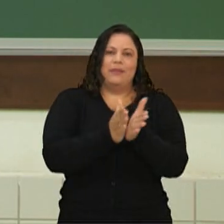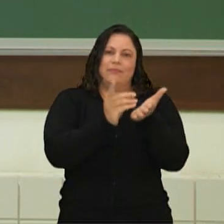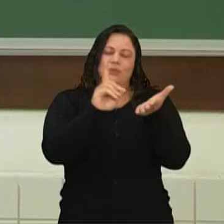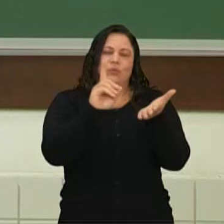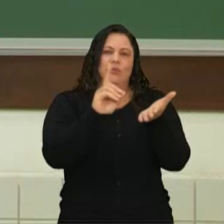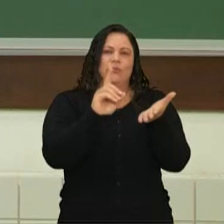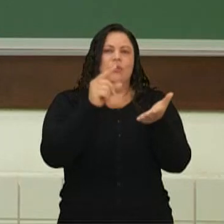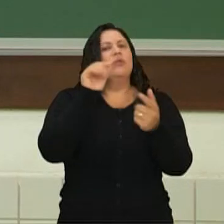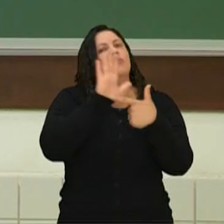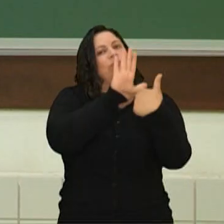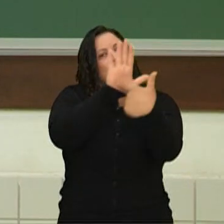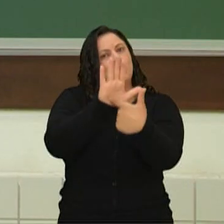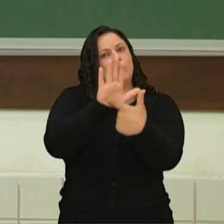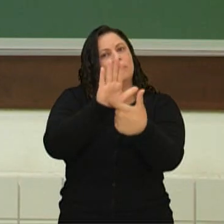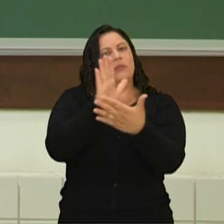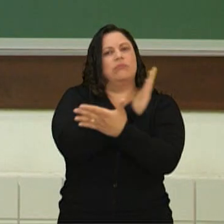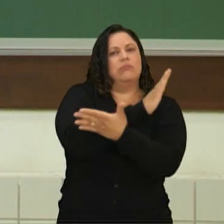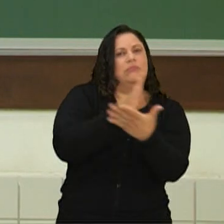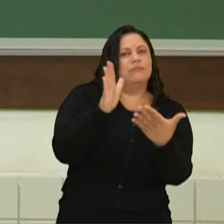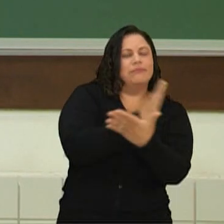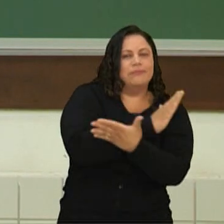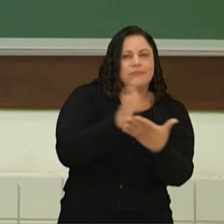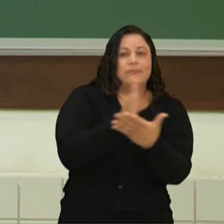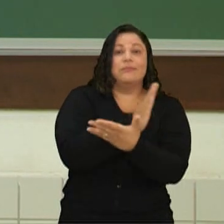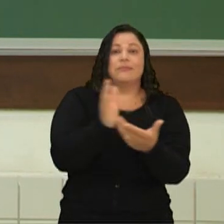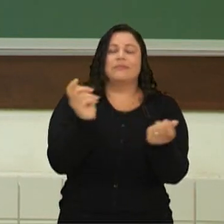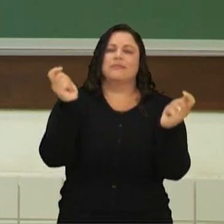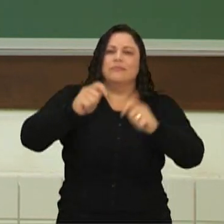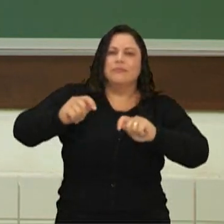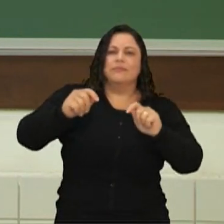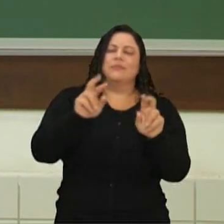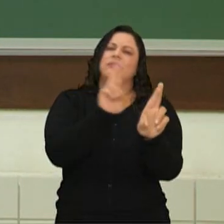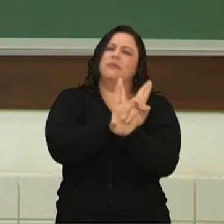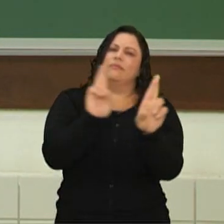estão relacionados dentro de um contexto ético-social.